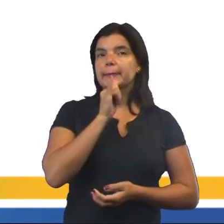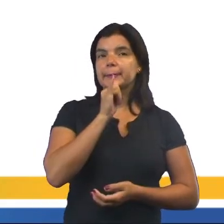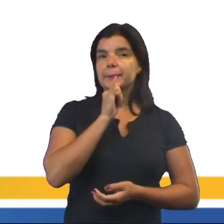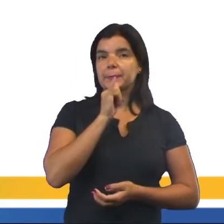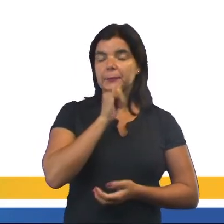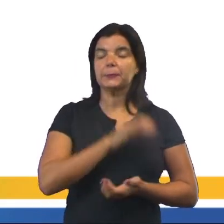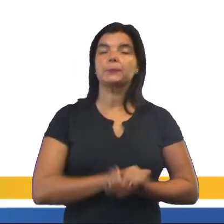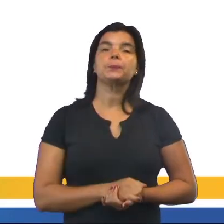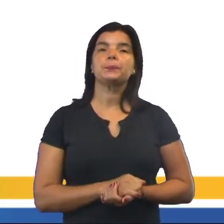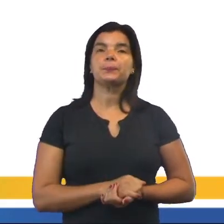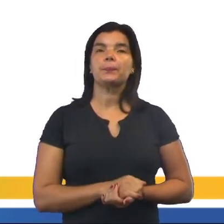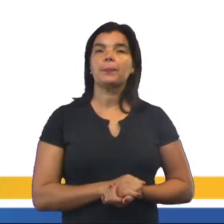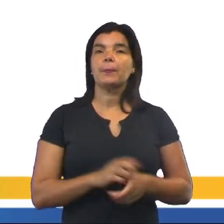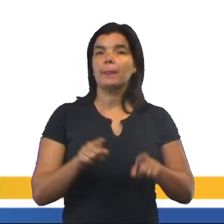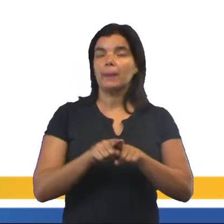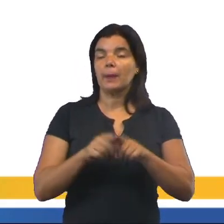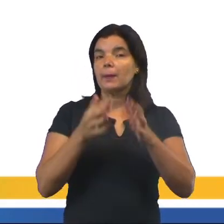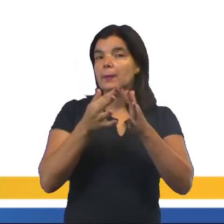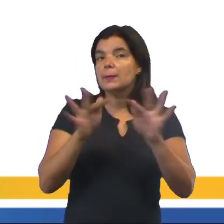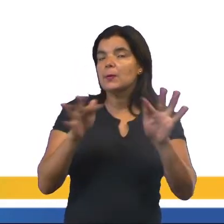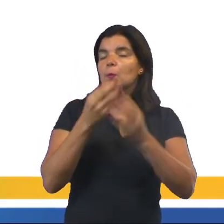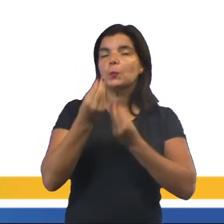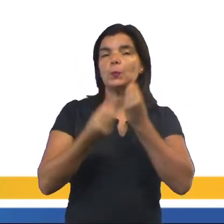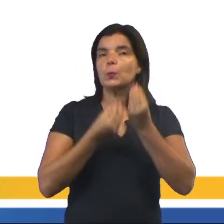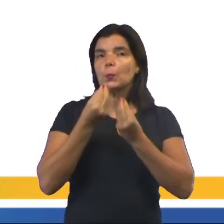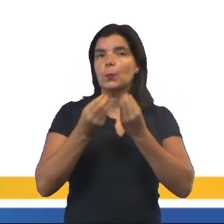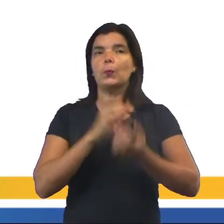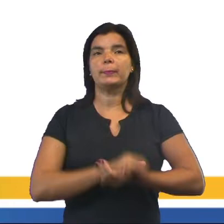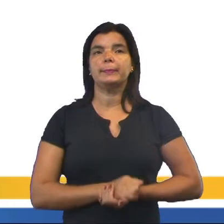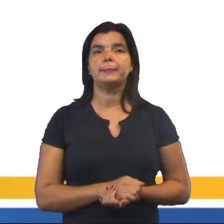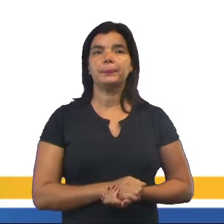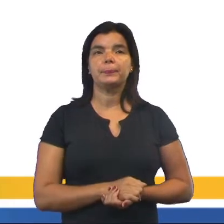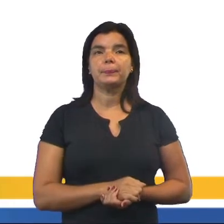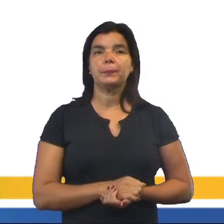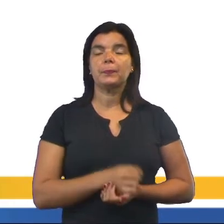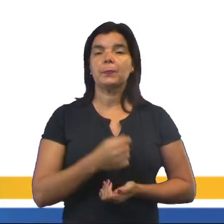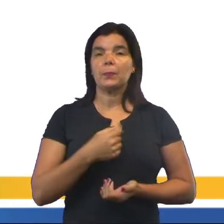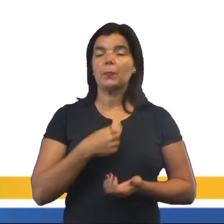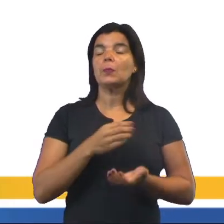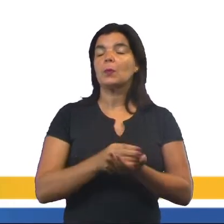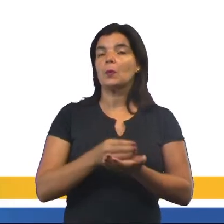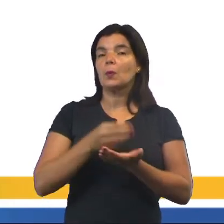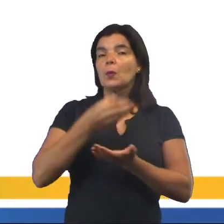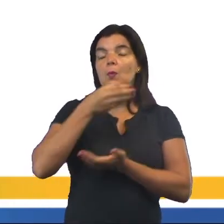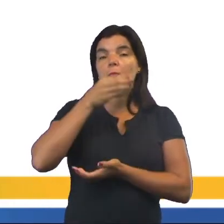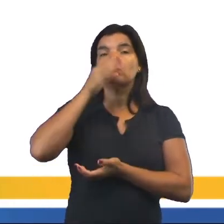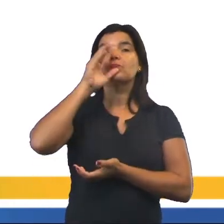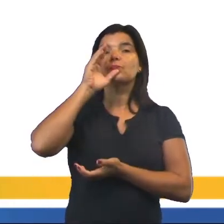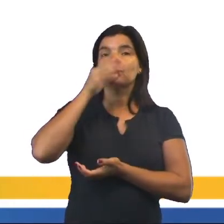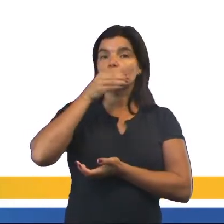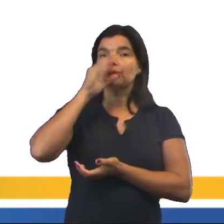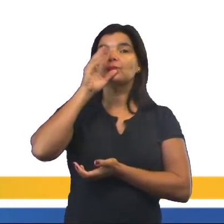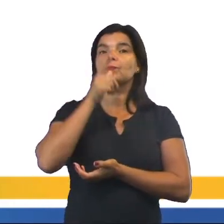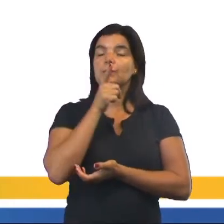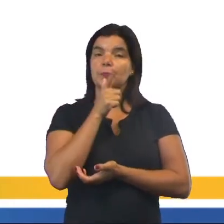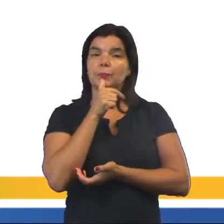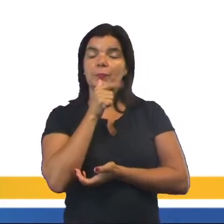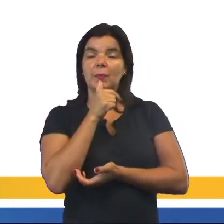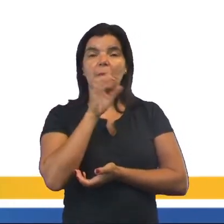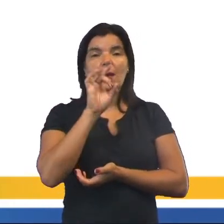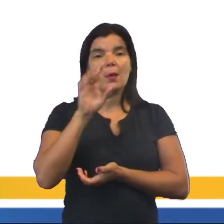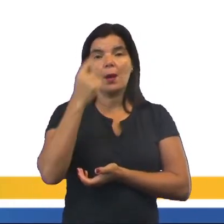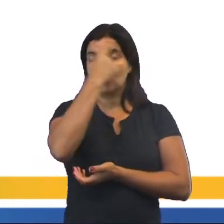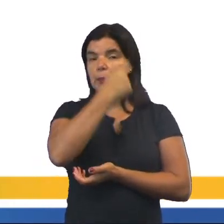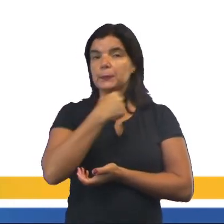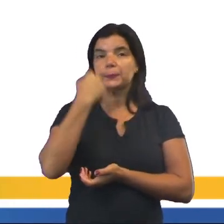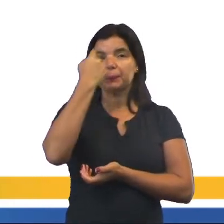Exemplos das expressões de recorrência em frases. I drink a glass of water every hour. Eu bebo um copo de água